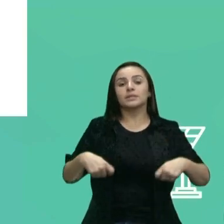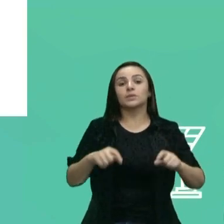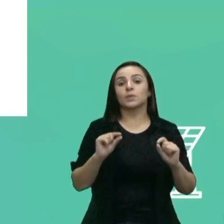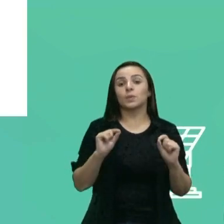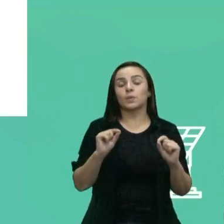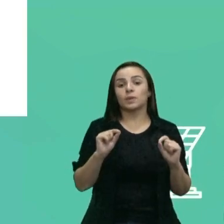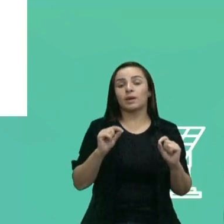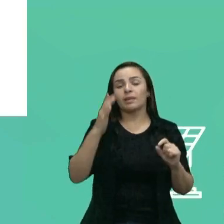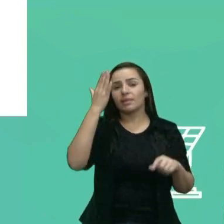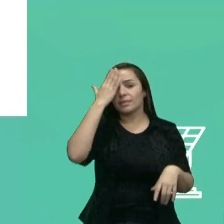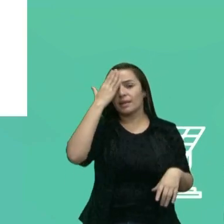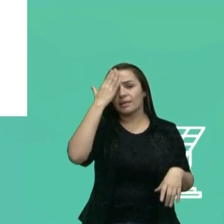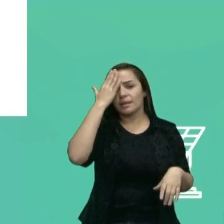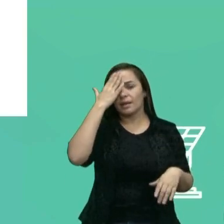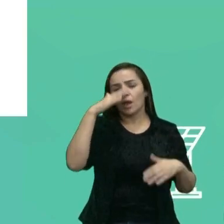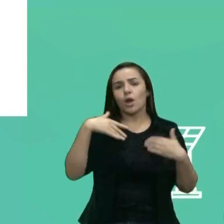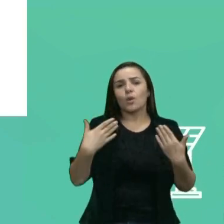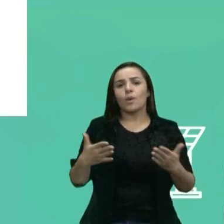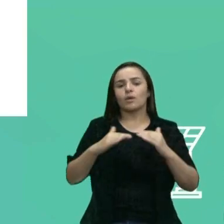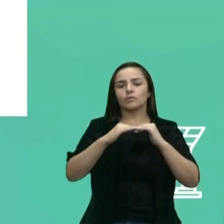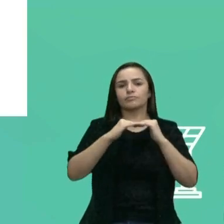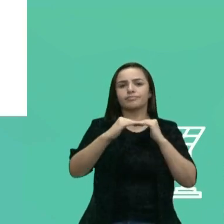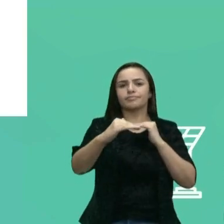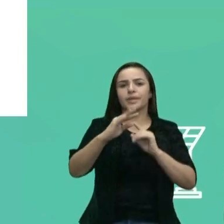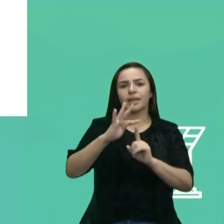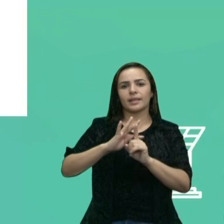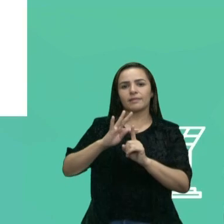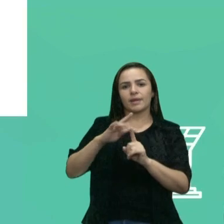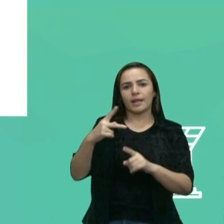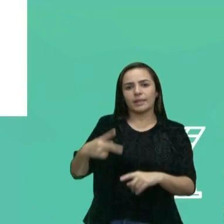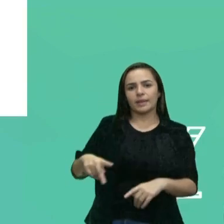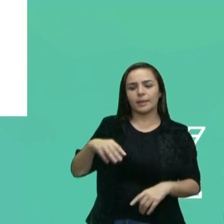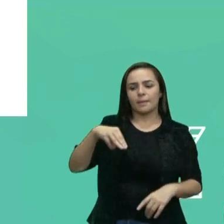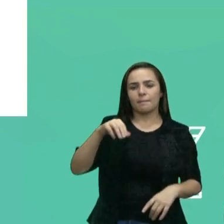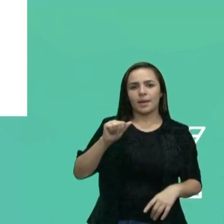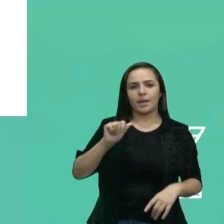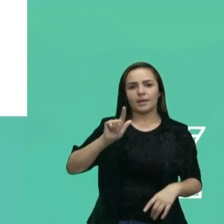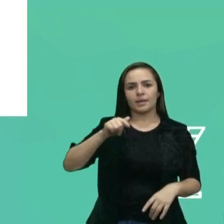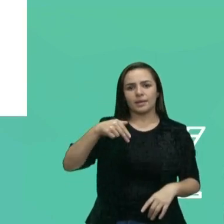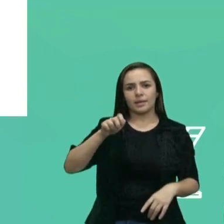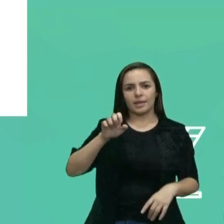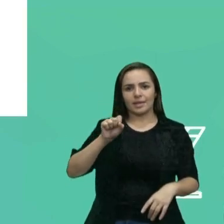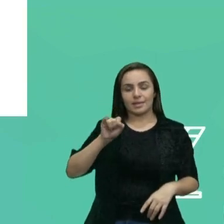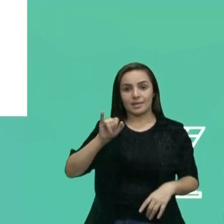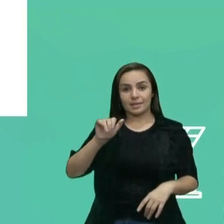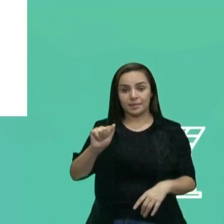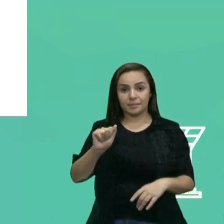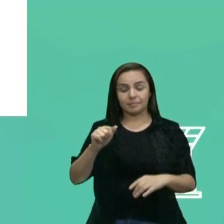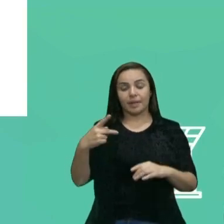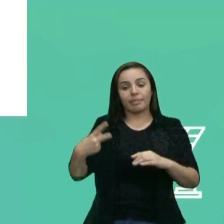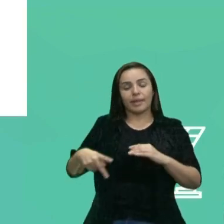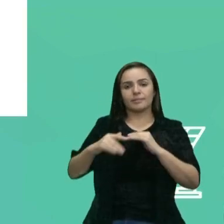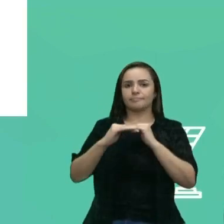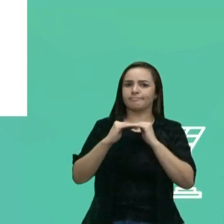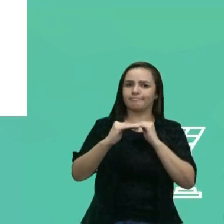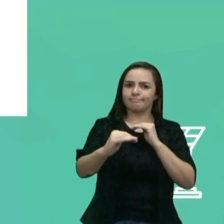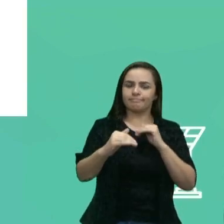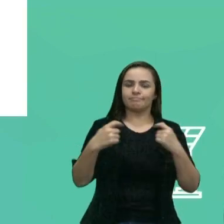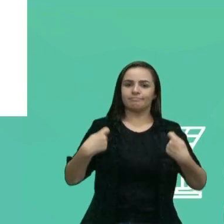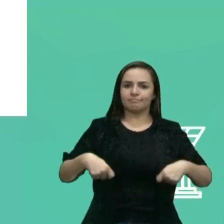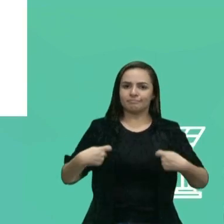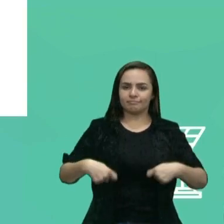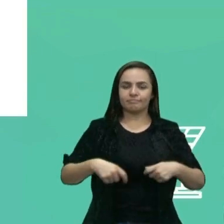como entender a estabilidade térmica do hidreto de magnésio nanoestruturado, quando sujeito a diferentes tamanhos do cristal